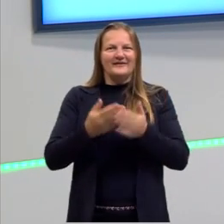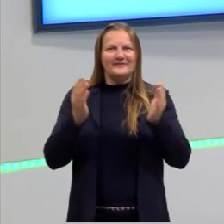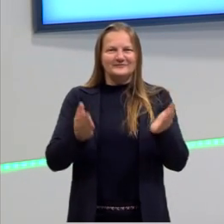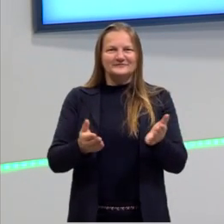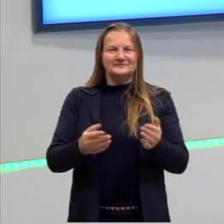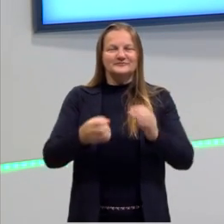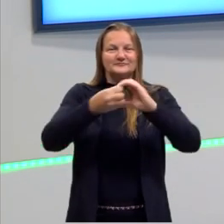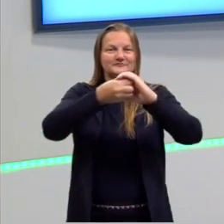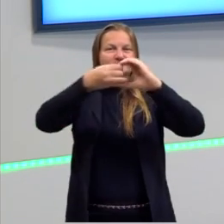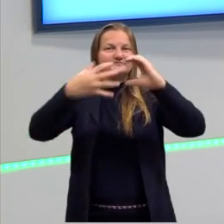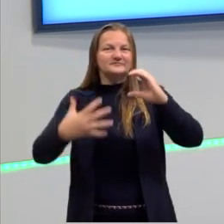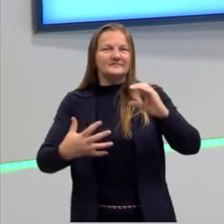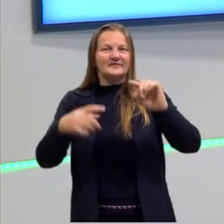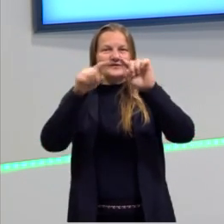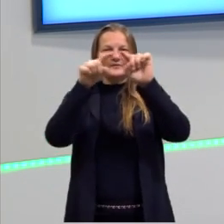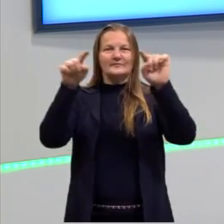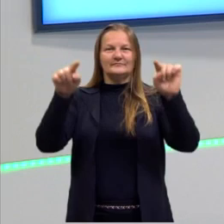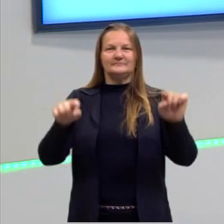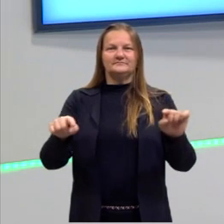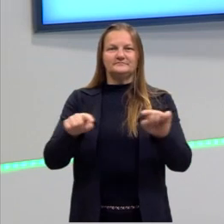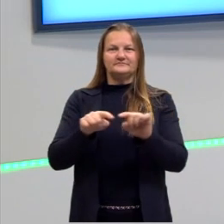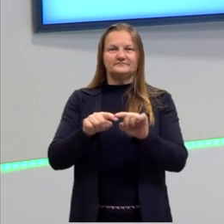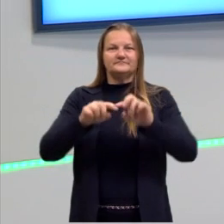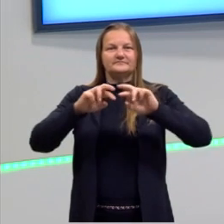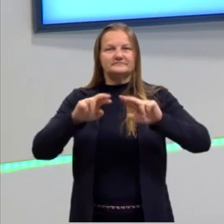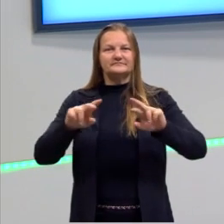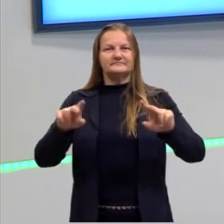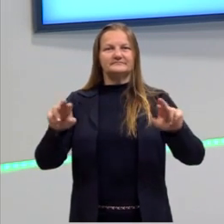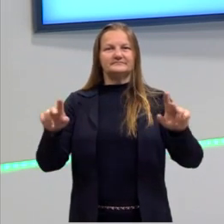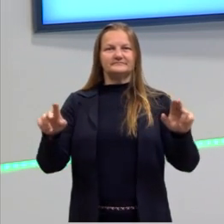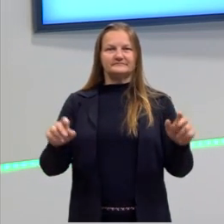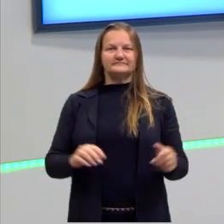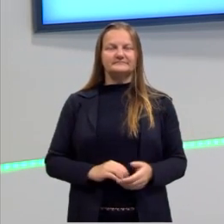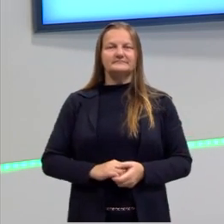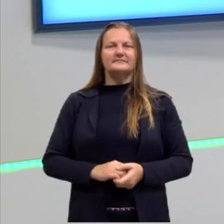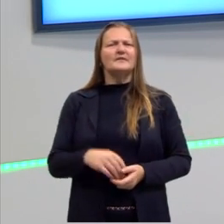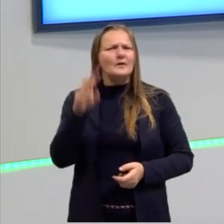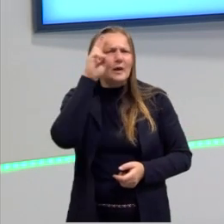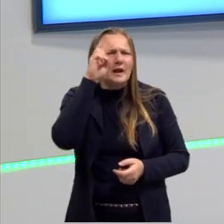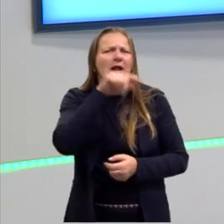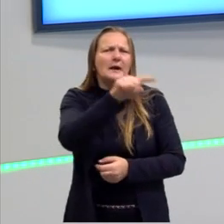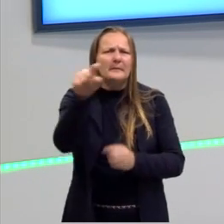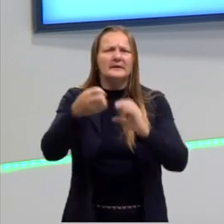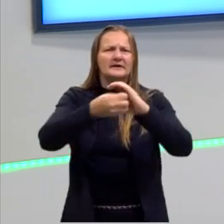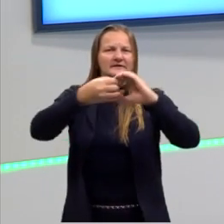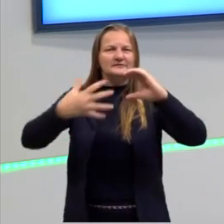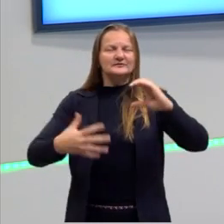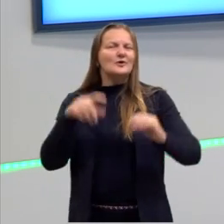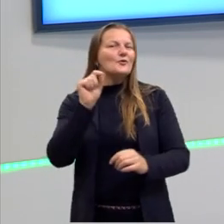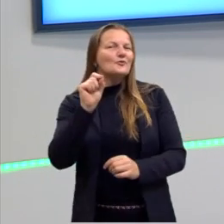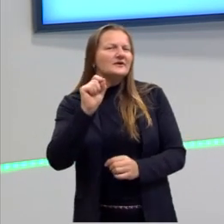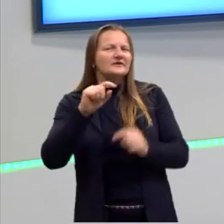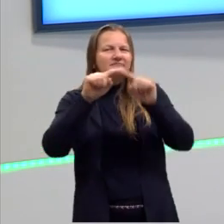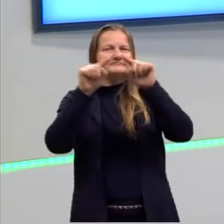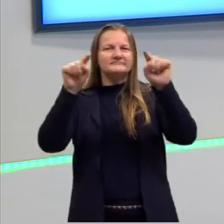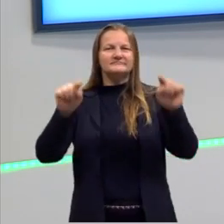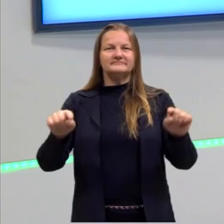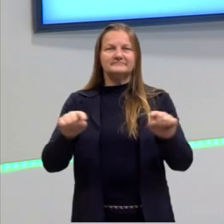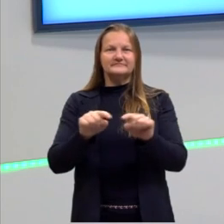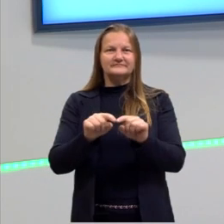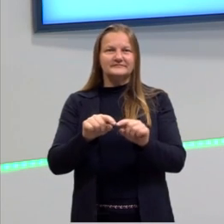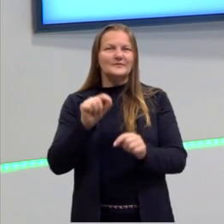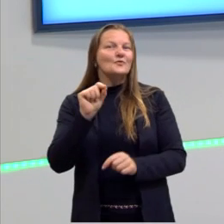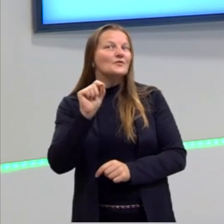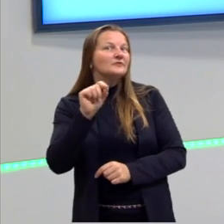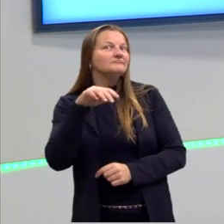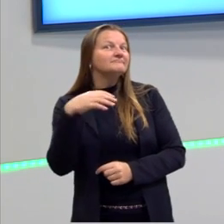as classificações dos quadriláteros vocês lembram das classificações ou o que são os quadriláteros